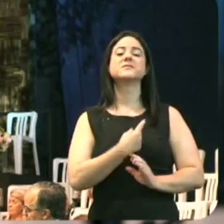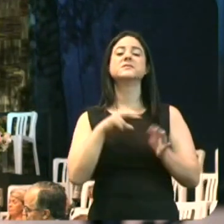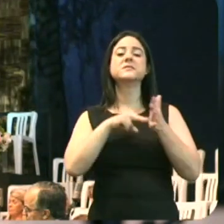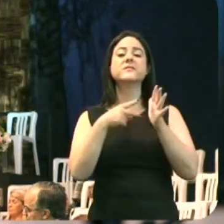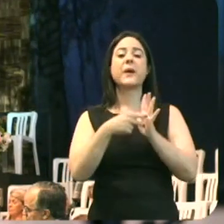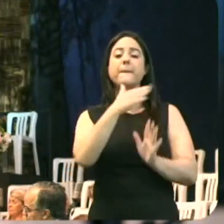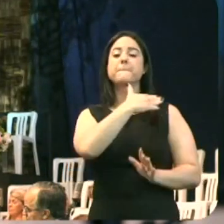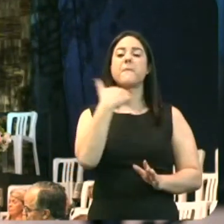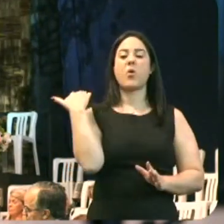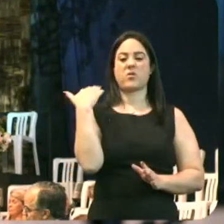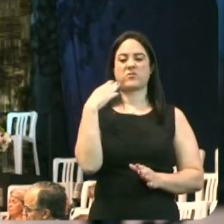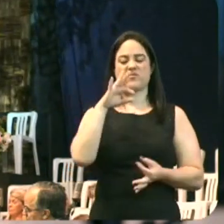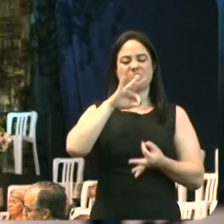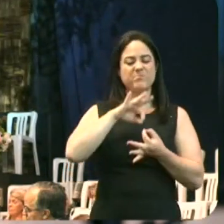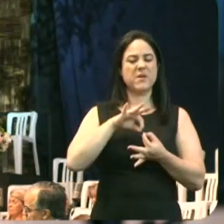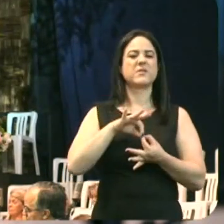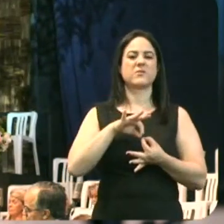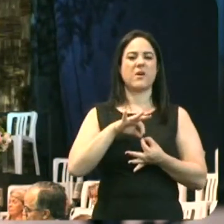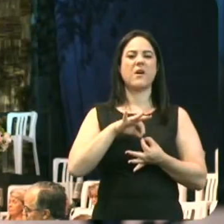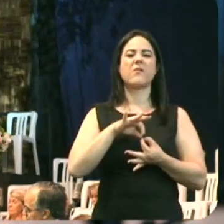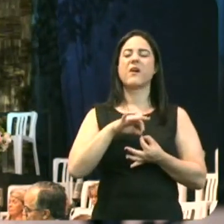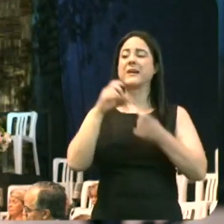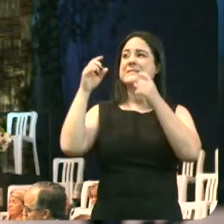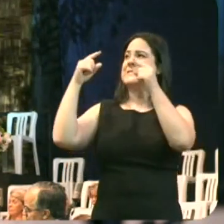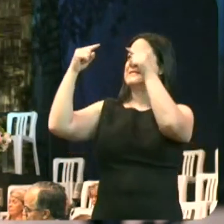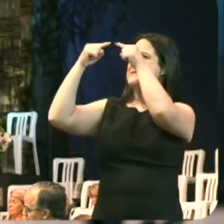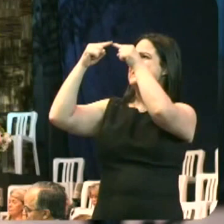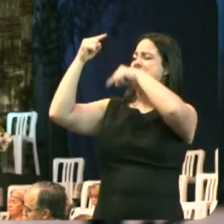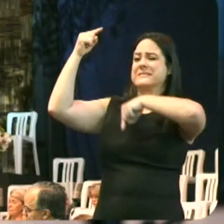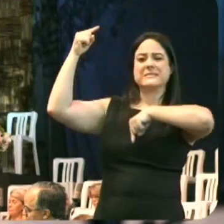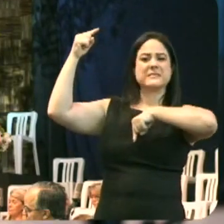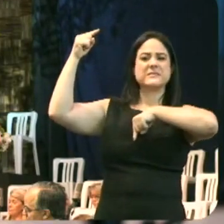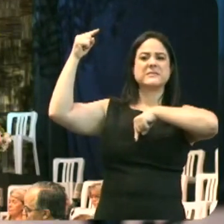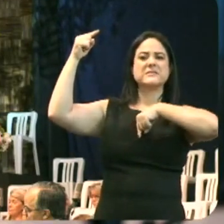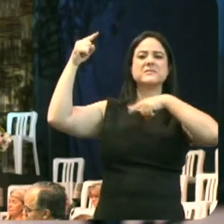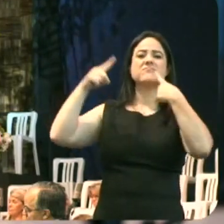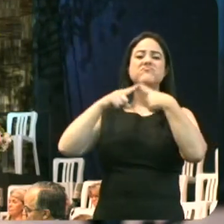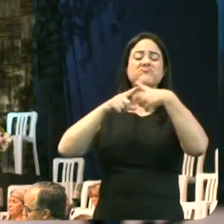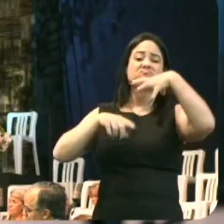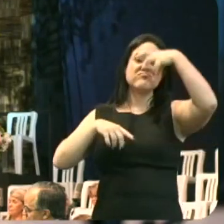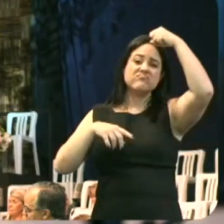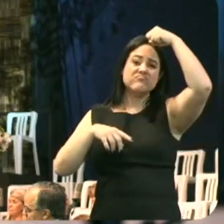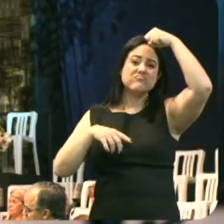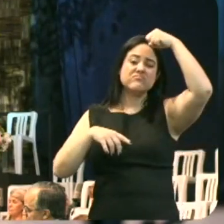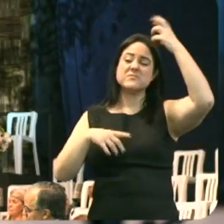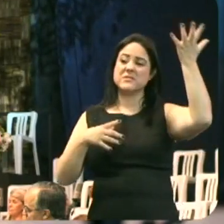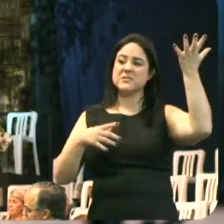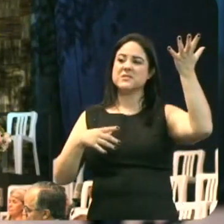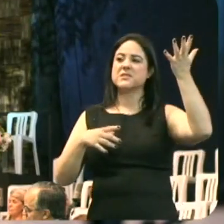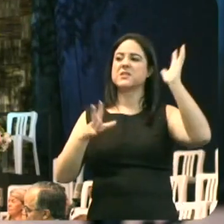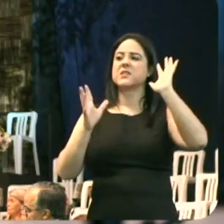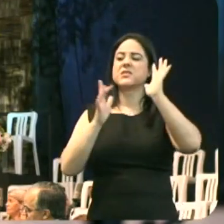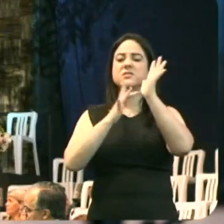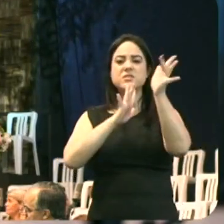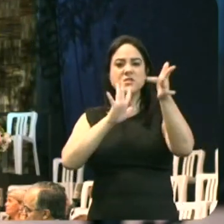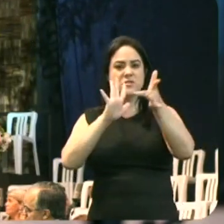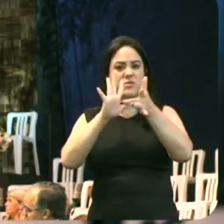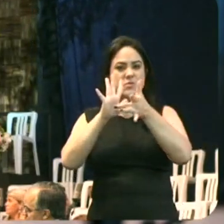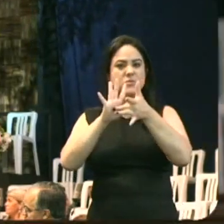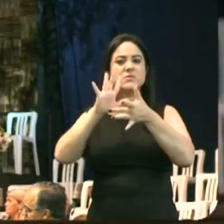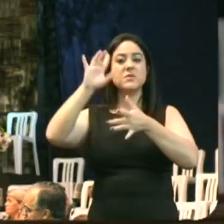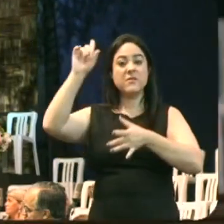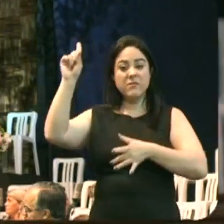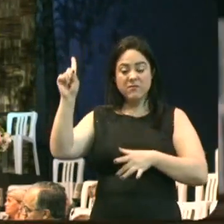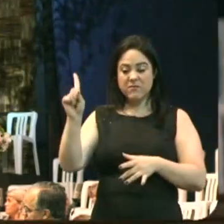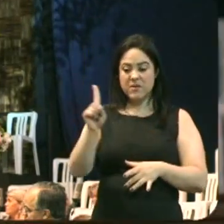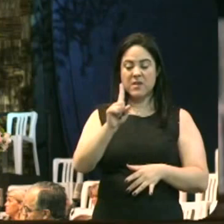espiritualmente, desconectados do único que poderia mudar a nossa história. E Jesus veio para